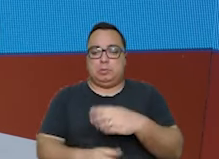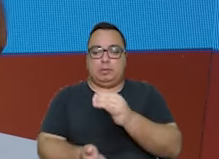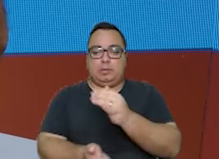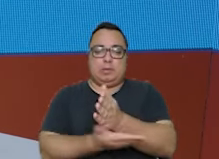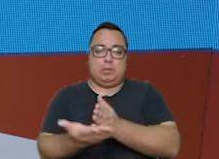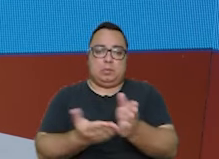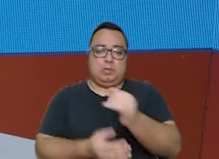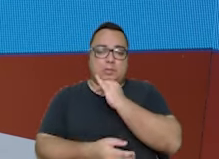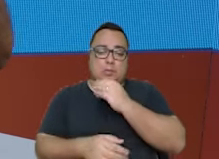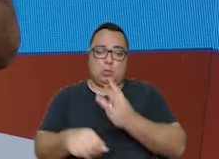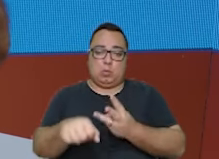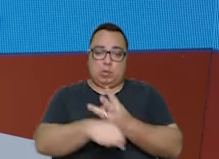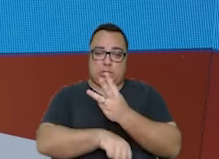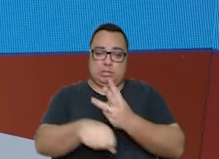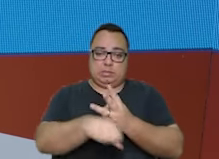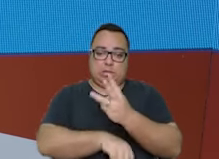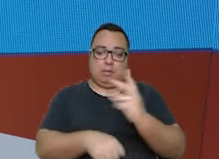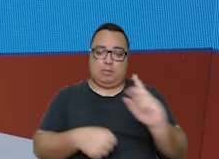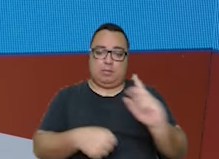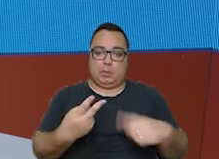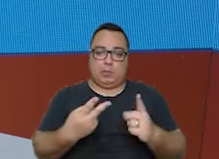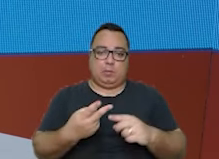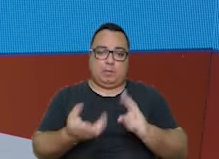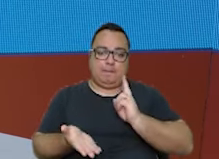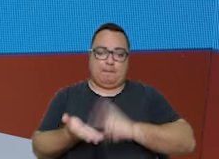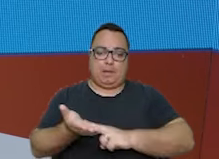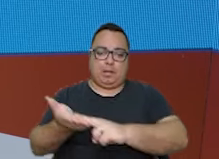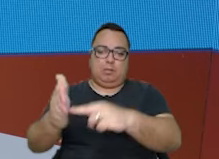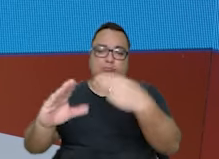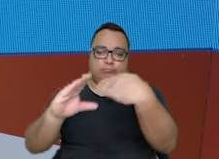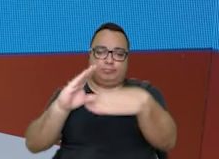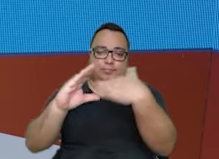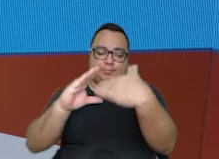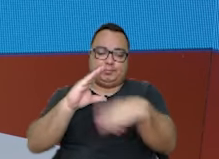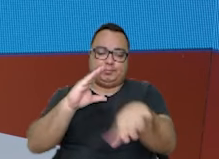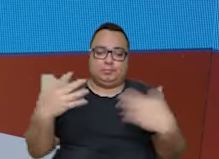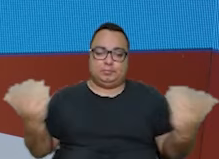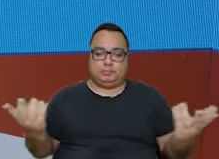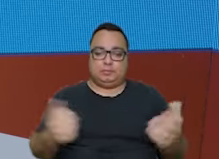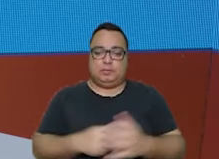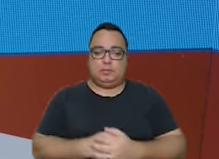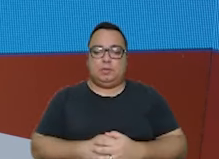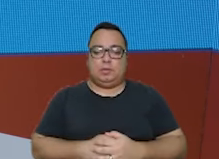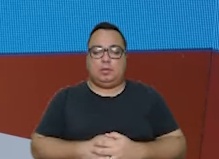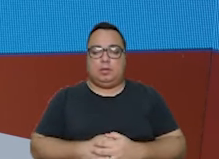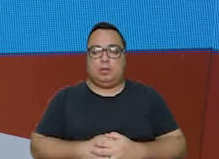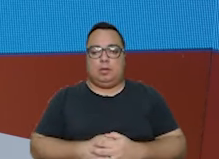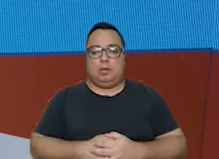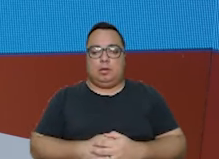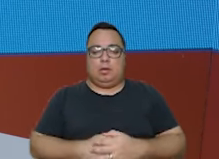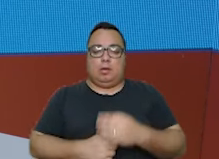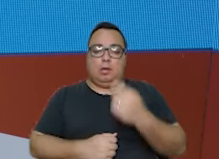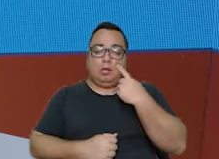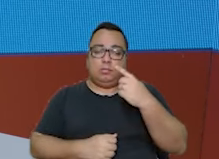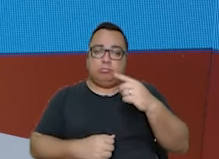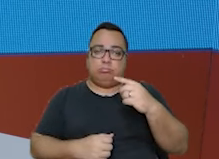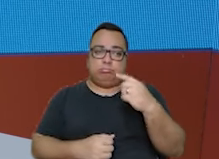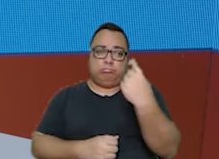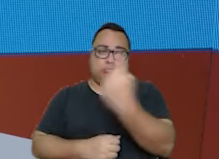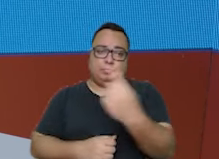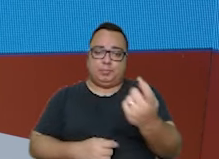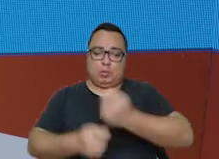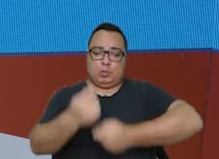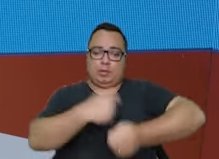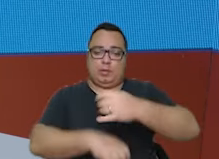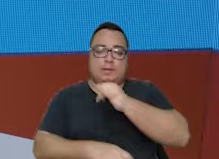WhatsApp ou e-mail ou qualquer outra alternativa eu acho que acaba ajudando e depende do negócio né o próprio hospedagem serviço de